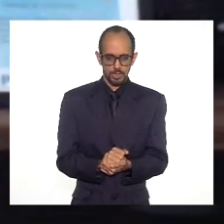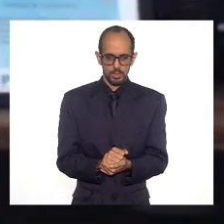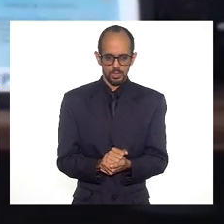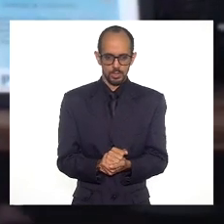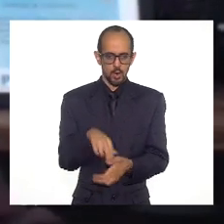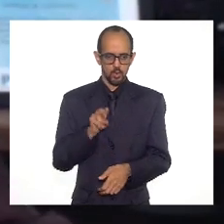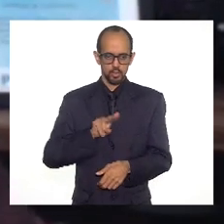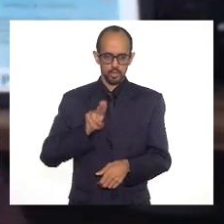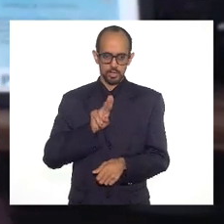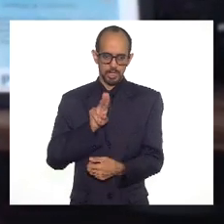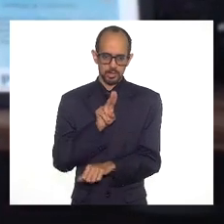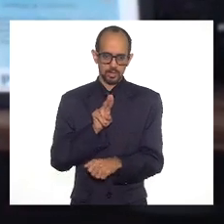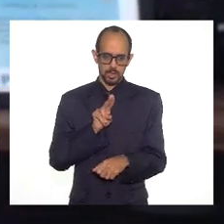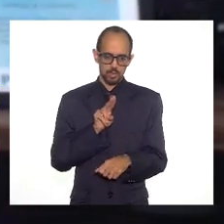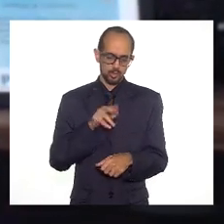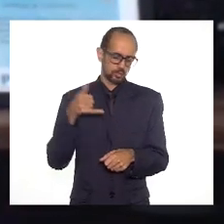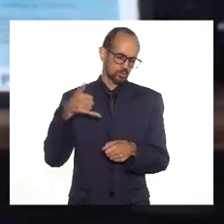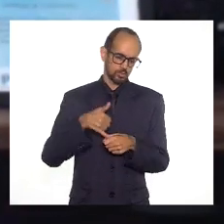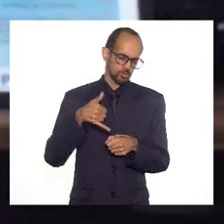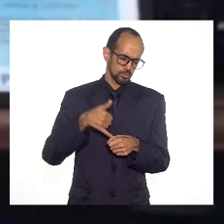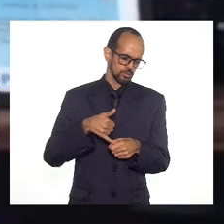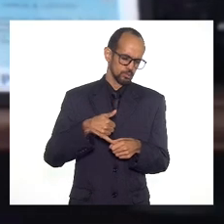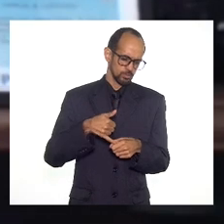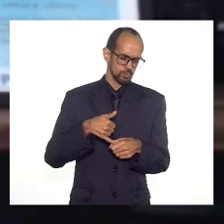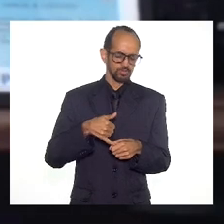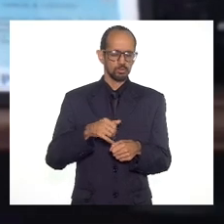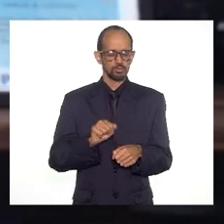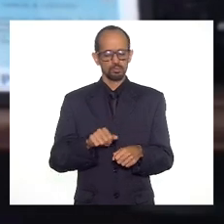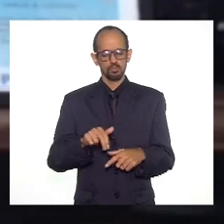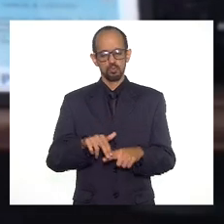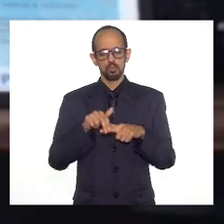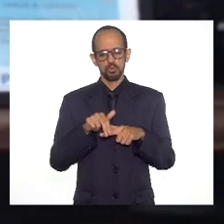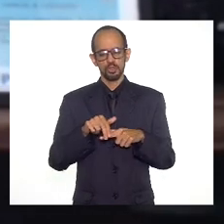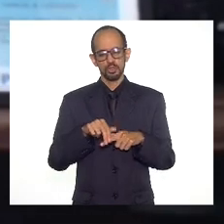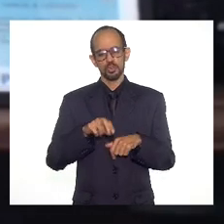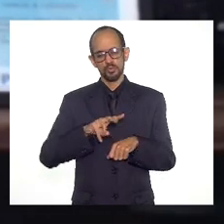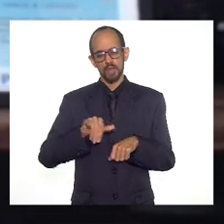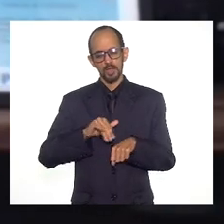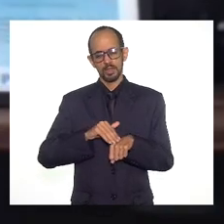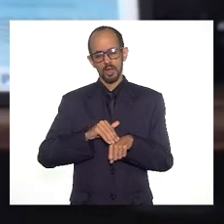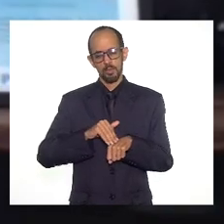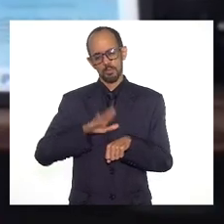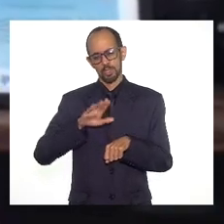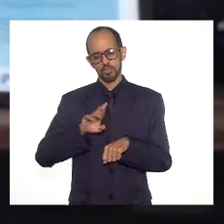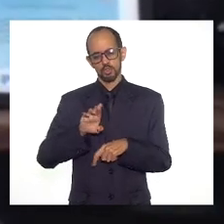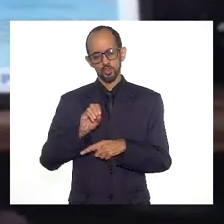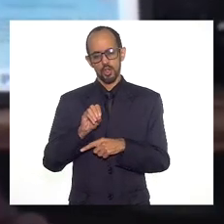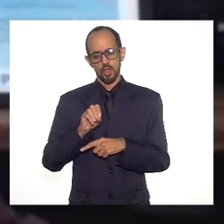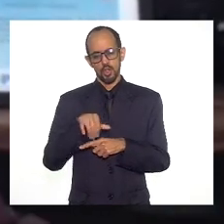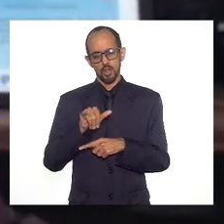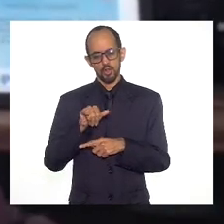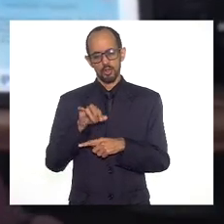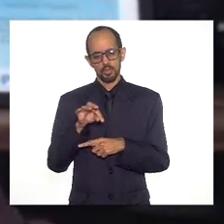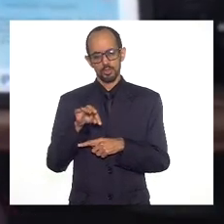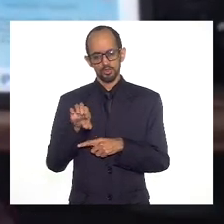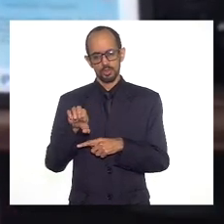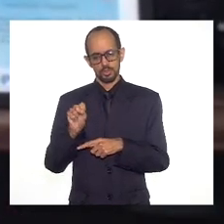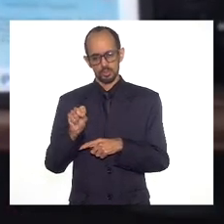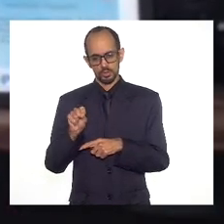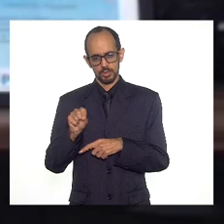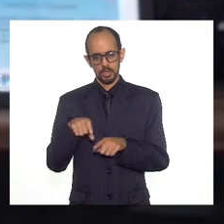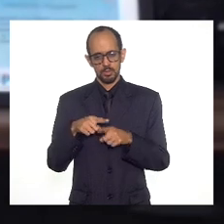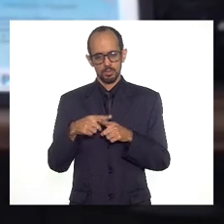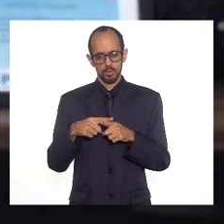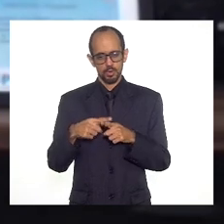consumo de combustível e, por sua vez, a gente vai ter aí o aumento de royalties também, até porque o barril me parece que